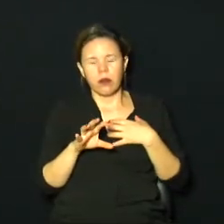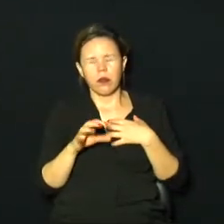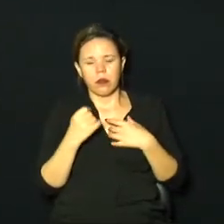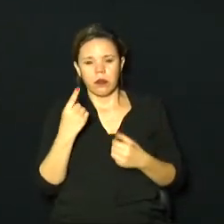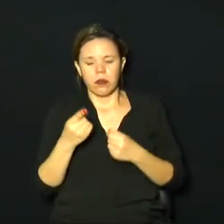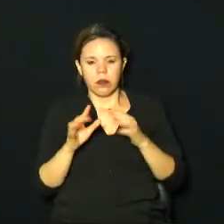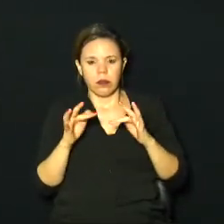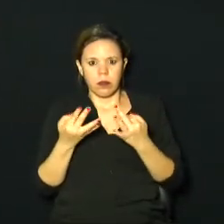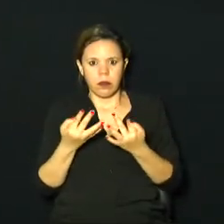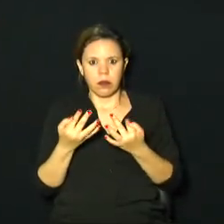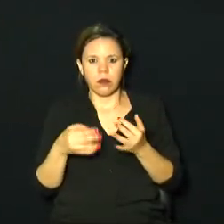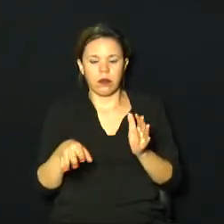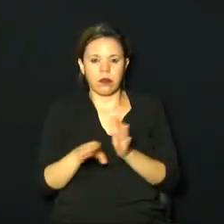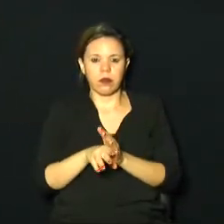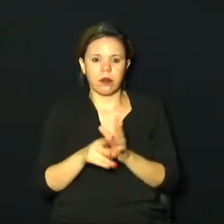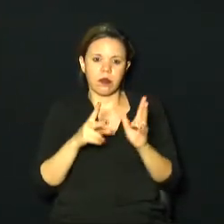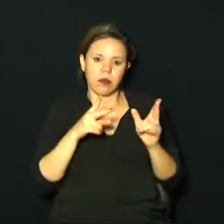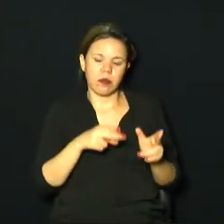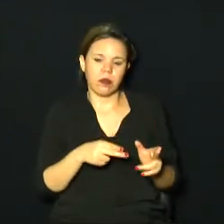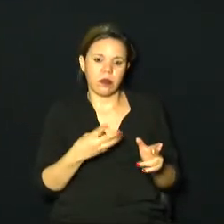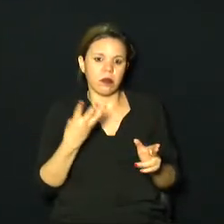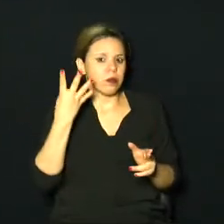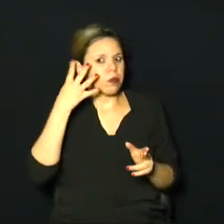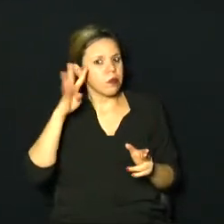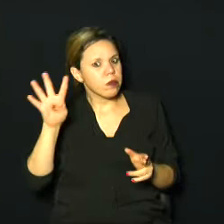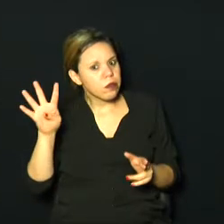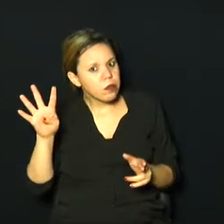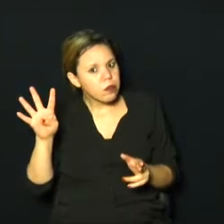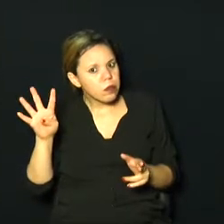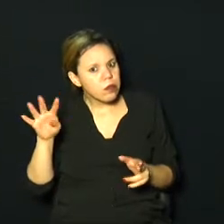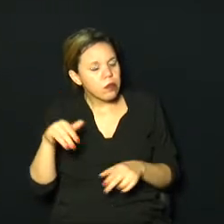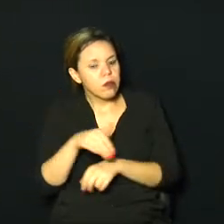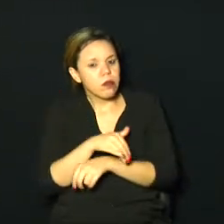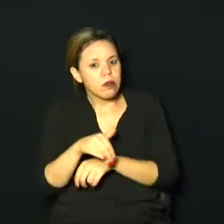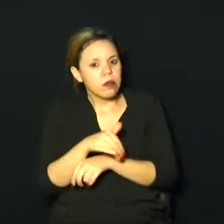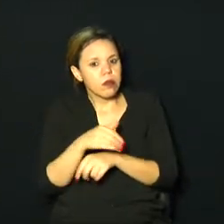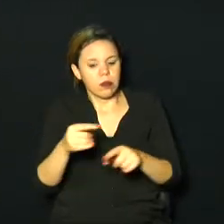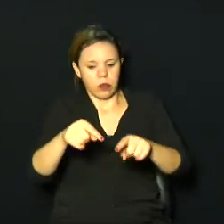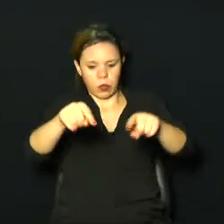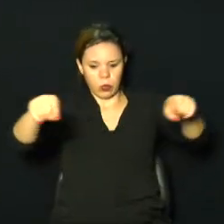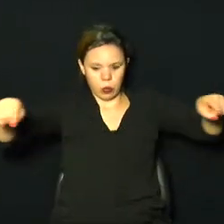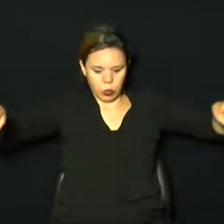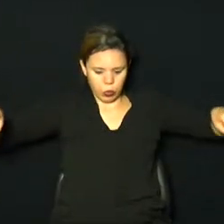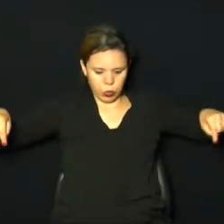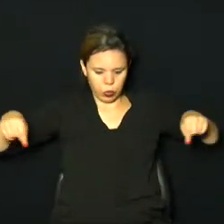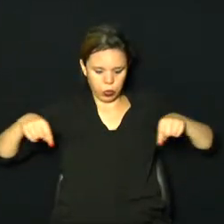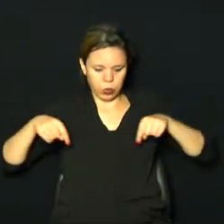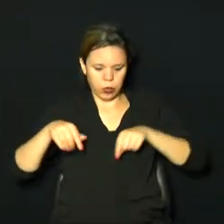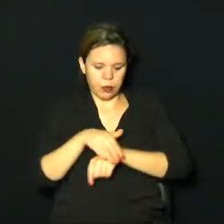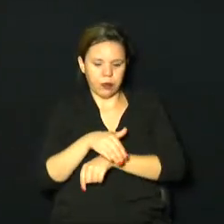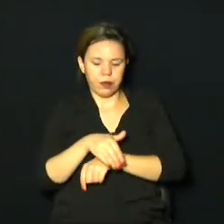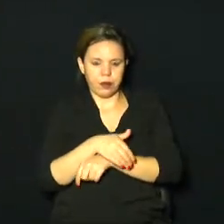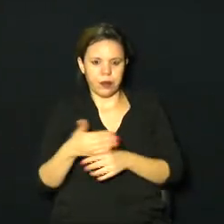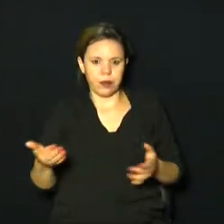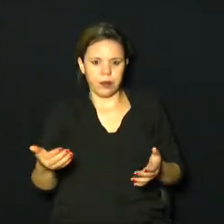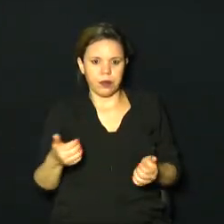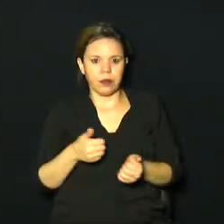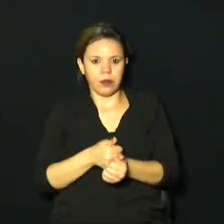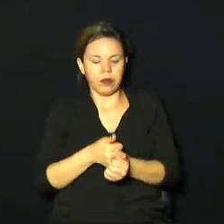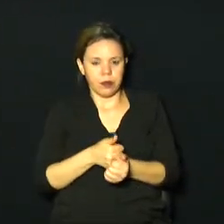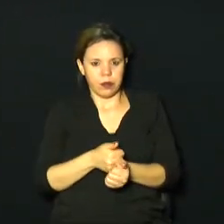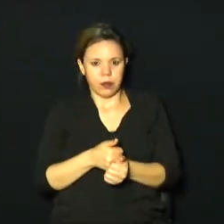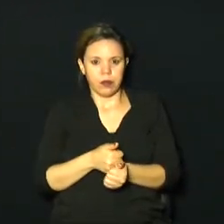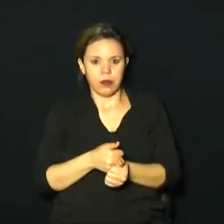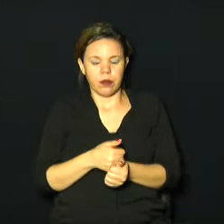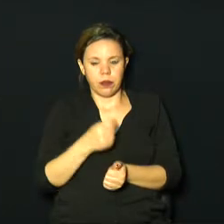Algumas famílias chegaram a dormir 2, 3, 4 dias no entorno daquela reintegração de posse, com acompanhamento. O próprio